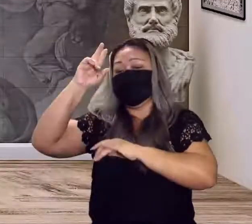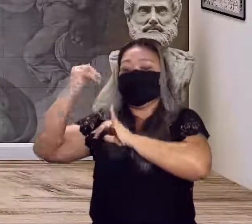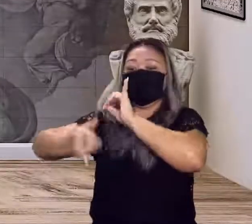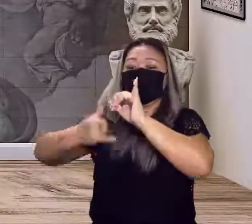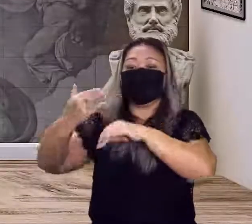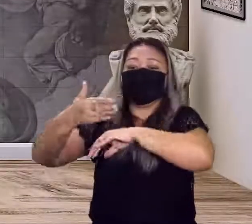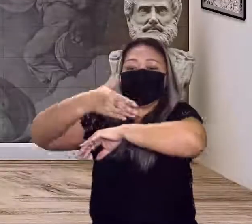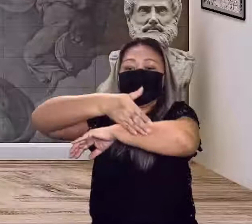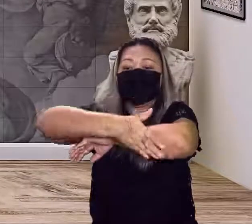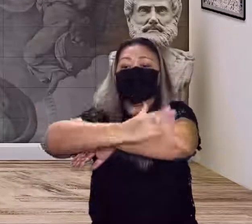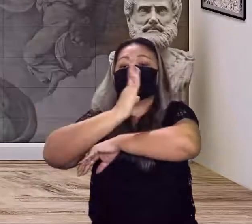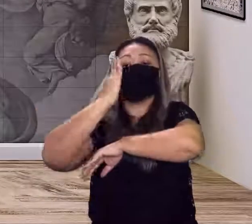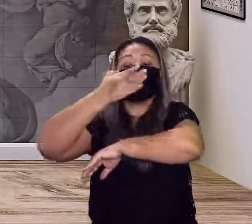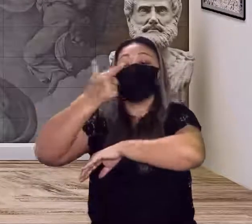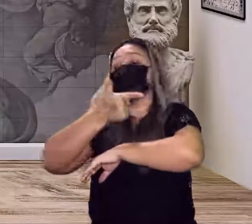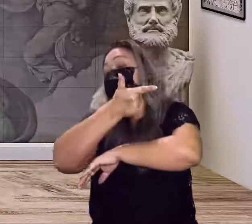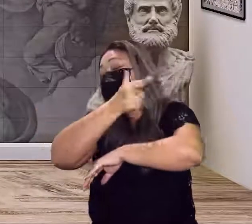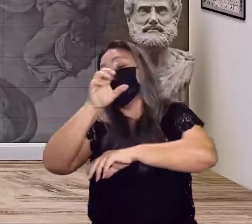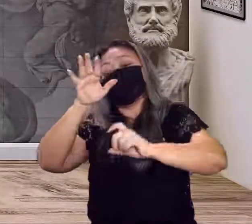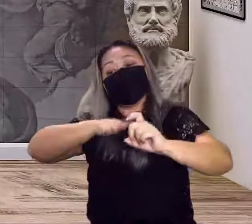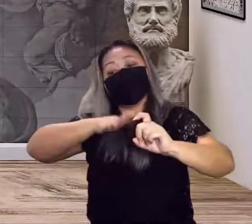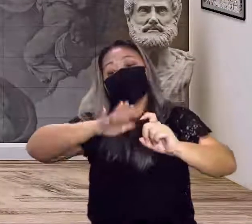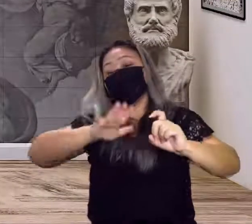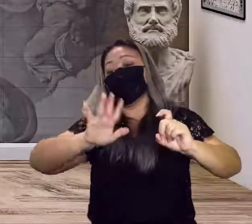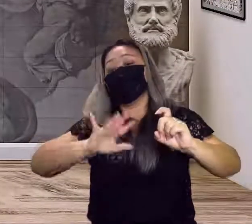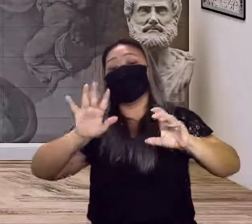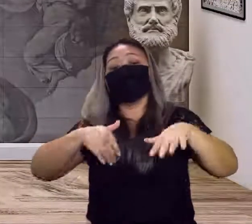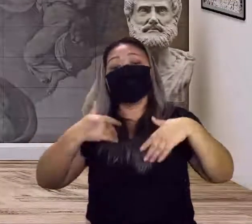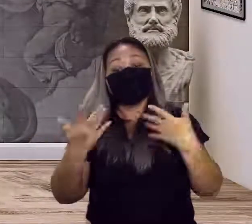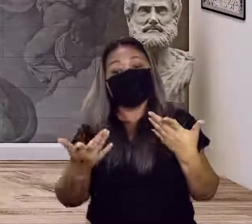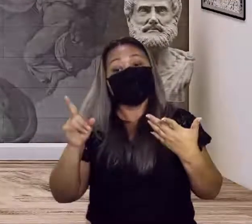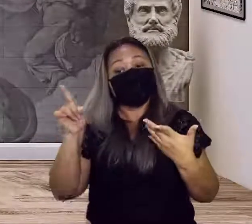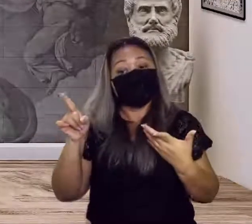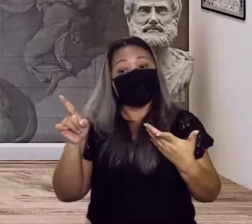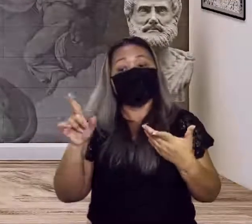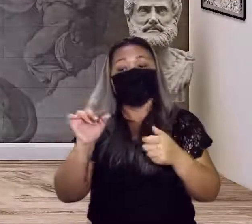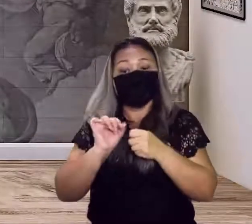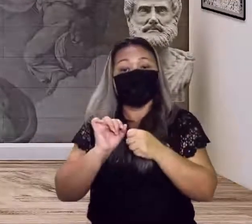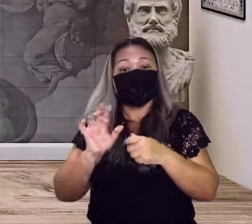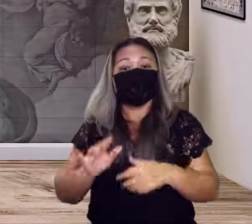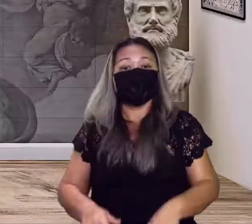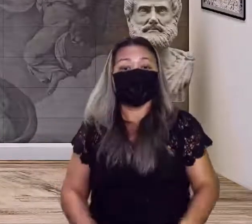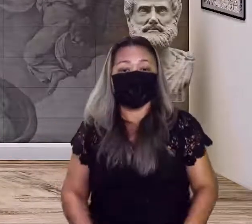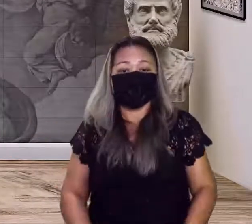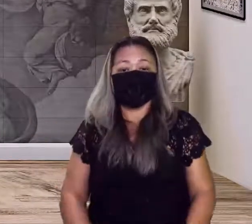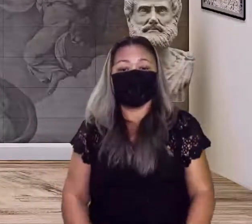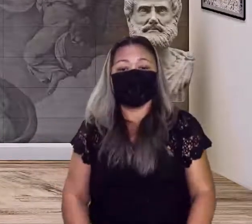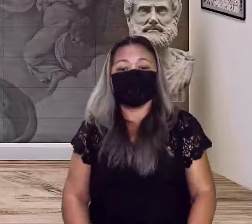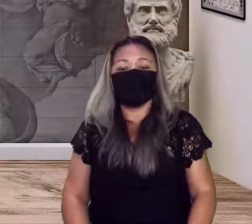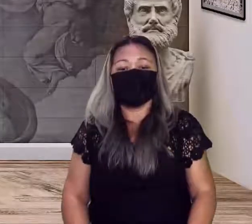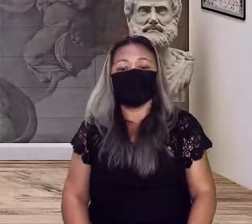Boto Cor-de-Rosa. Assim como os outros mitos, a mitologia. Então ela é isso, ela não vai. Vamos lá, continuando, olha aí.